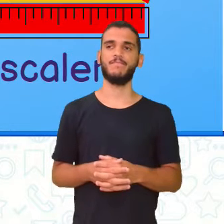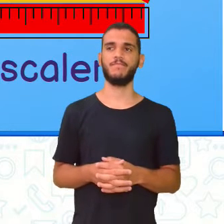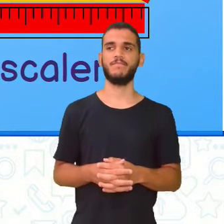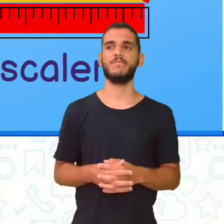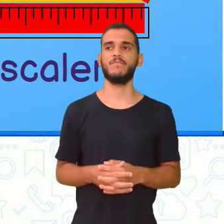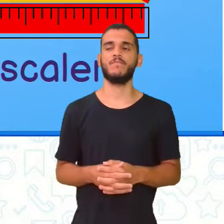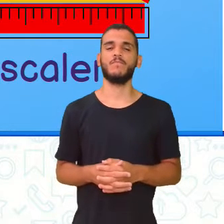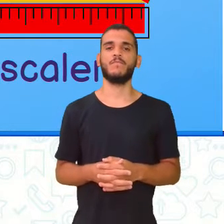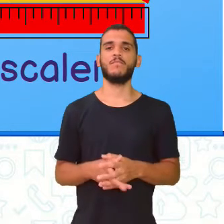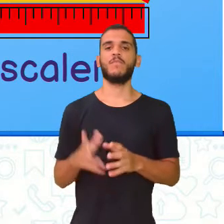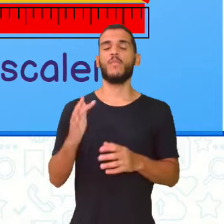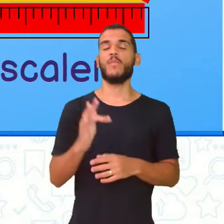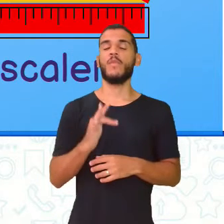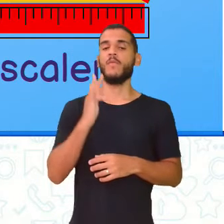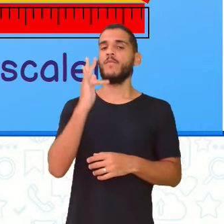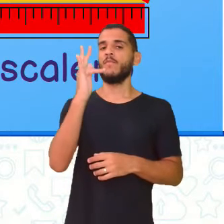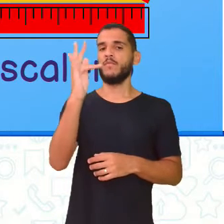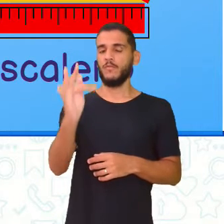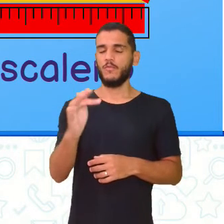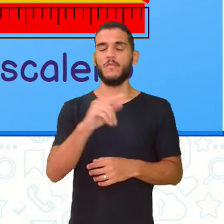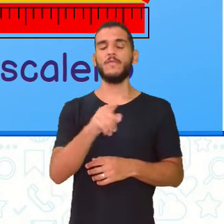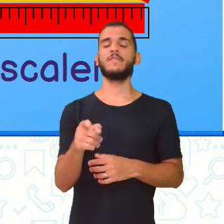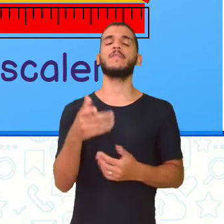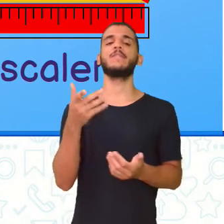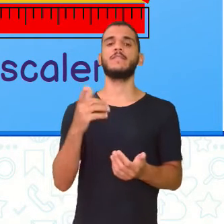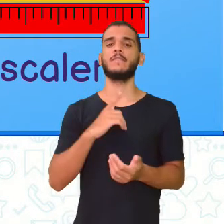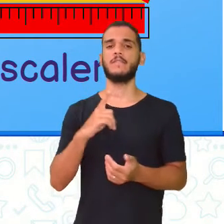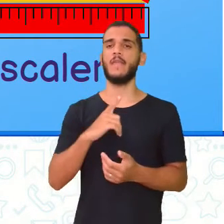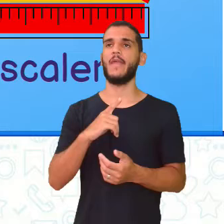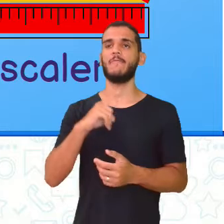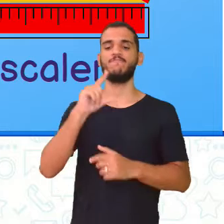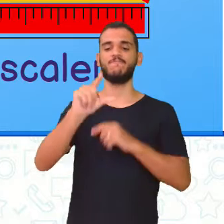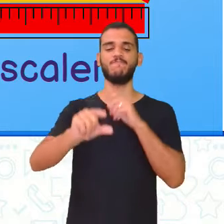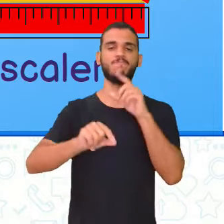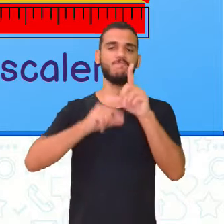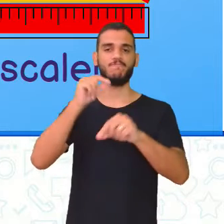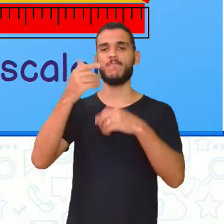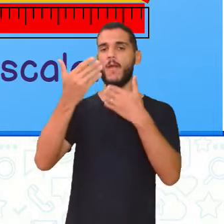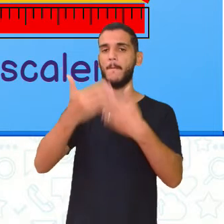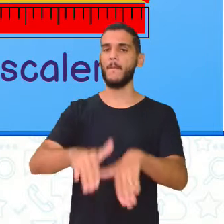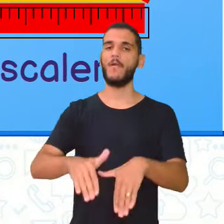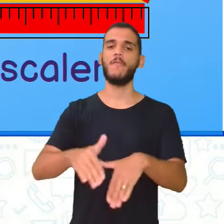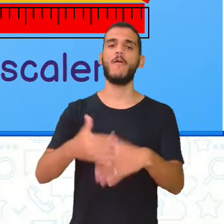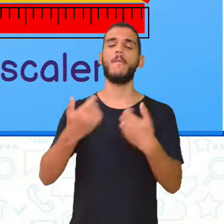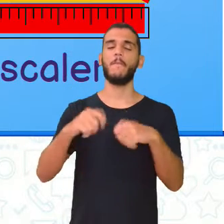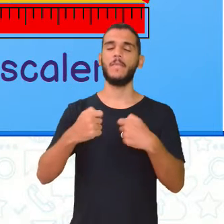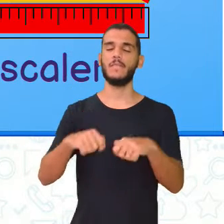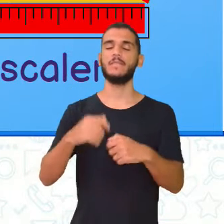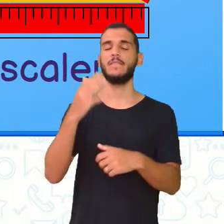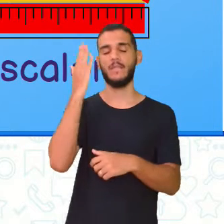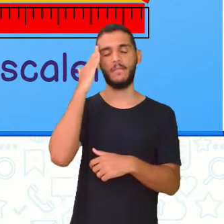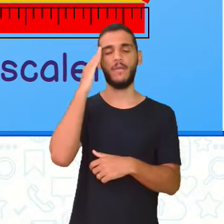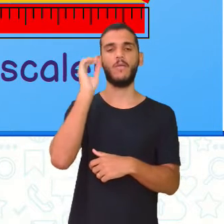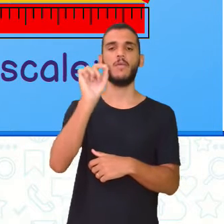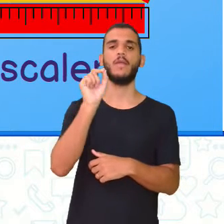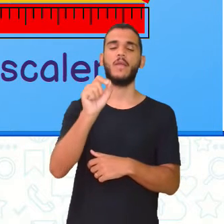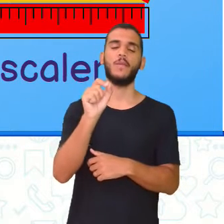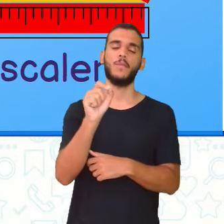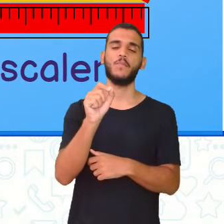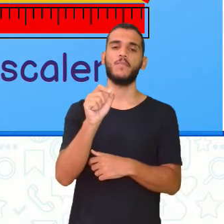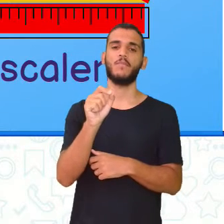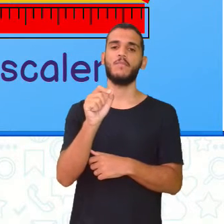vocês estiverem lá na frente, que forem fazer uma seleção, vocês têm que ver se eles